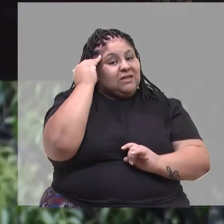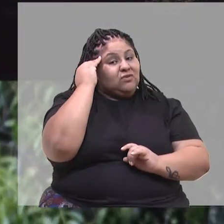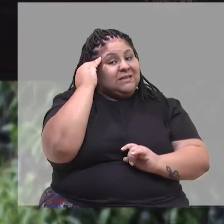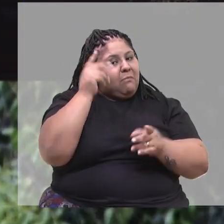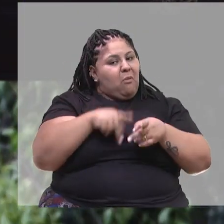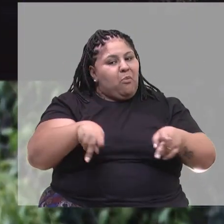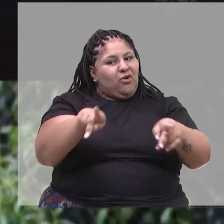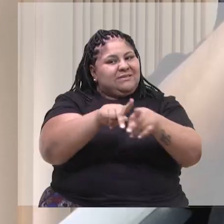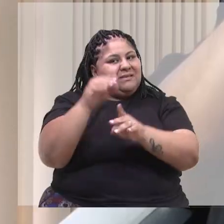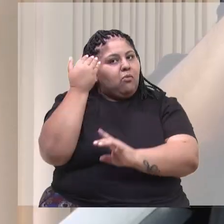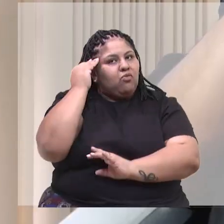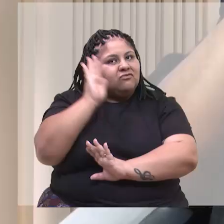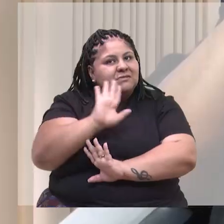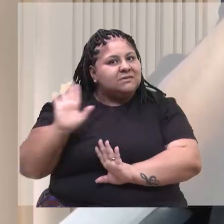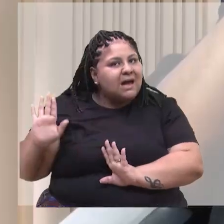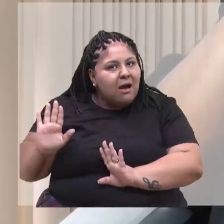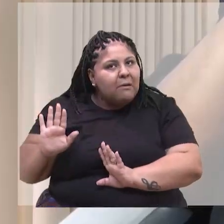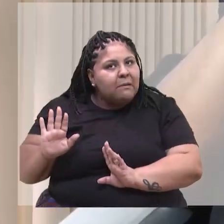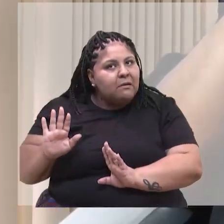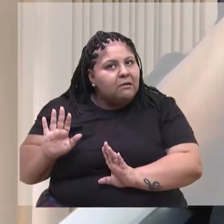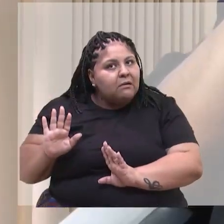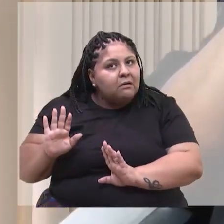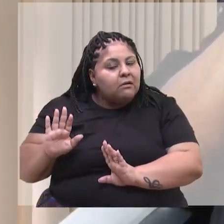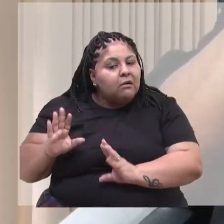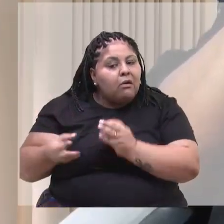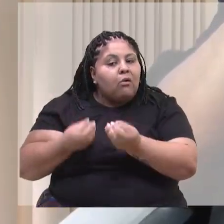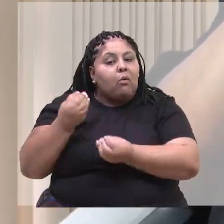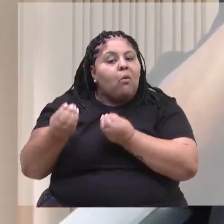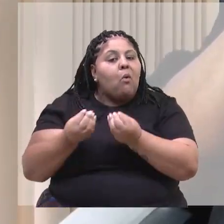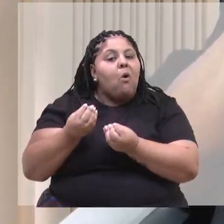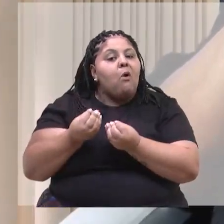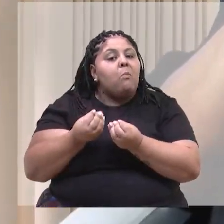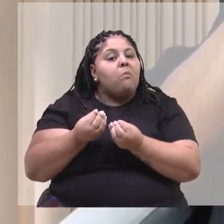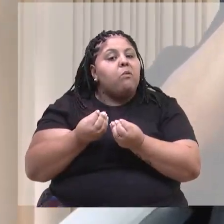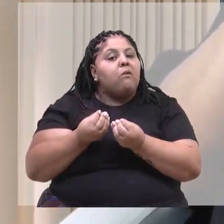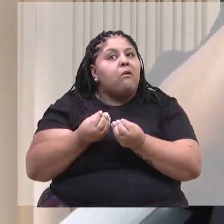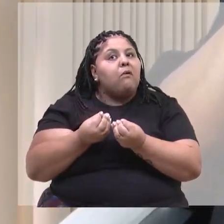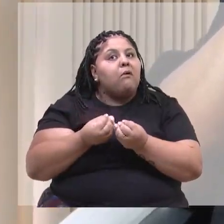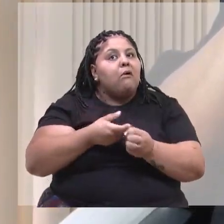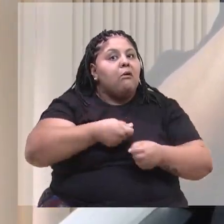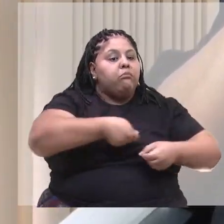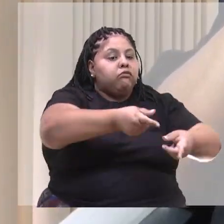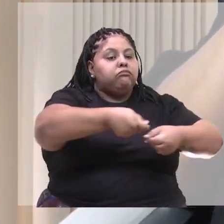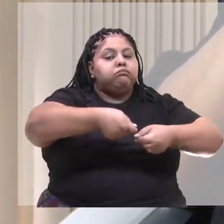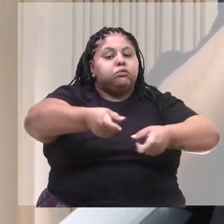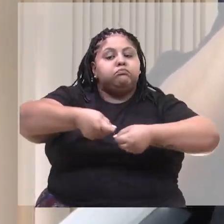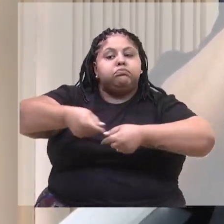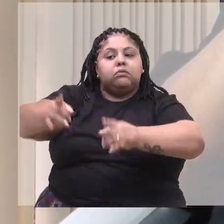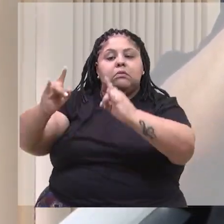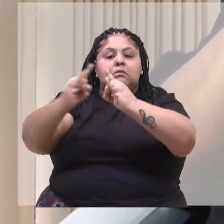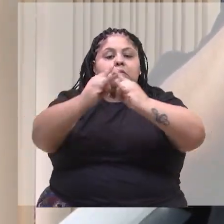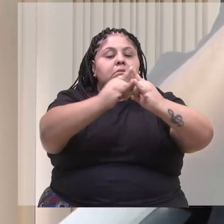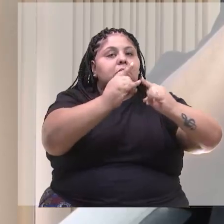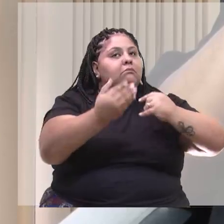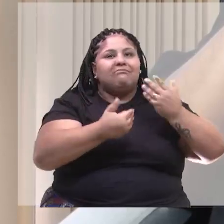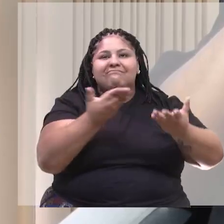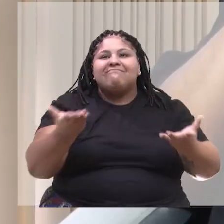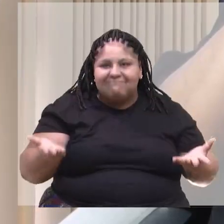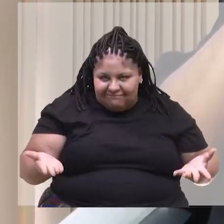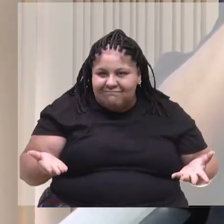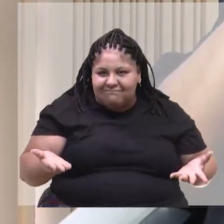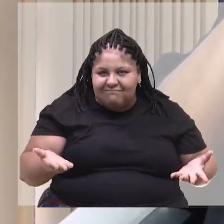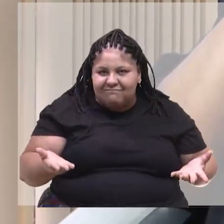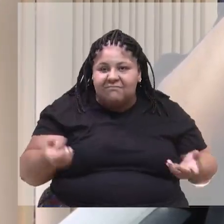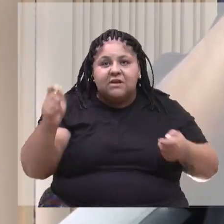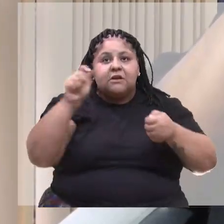não sabe, a população, nem nós, nem os próprios sabemos como é que é movimentado esse dinheiro nessas entidades. A gente não sabe